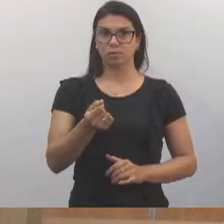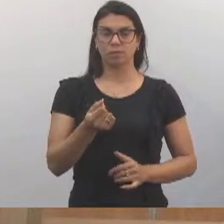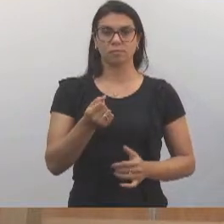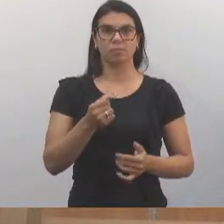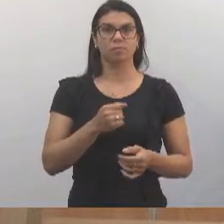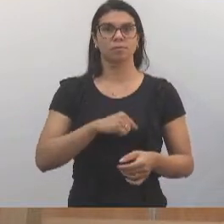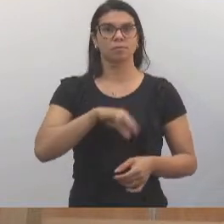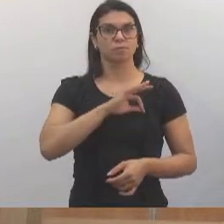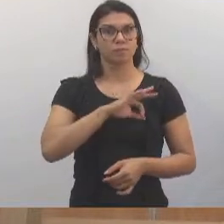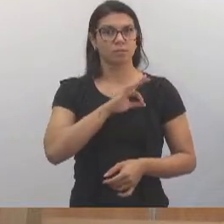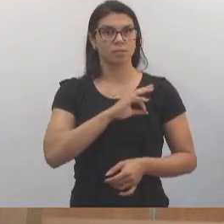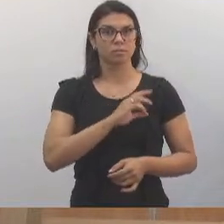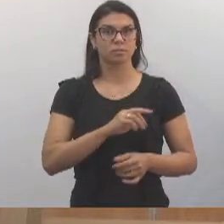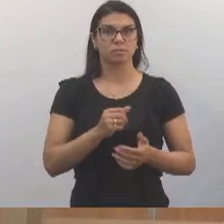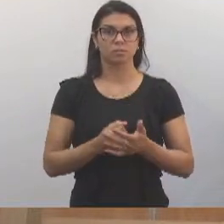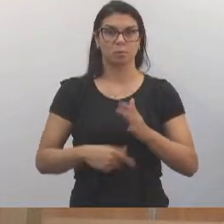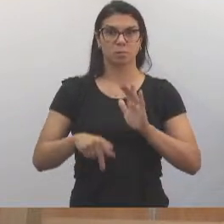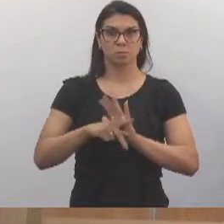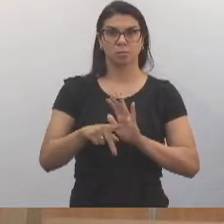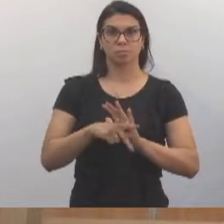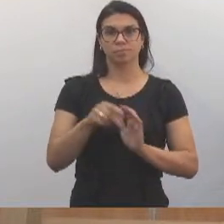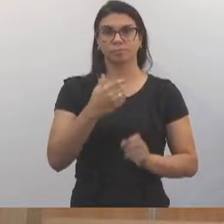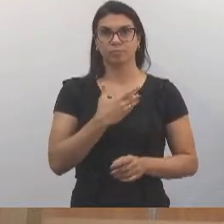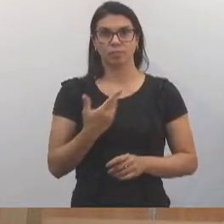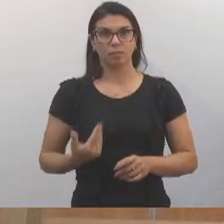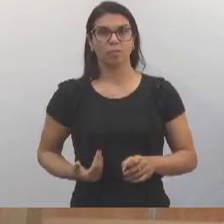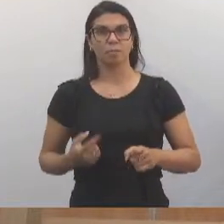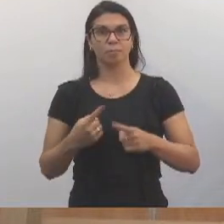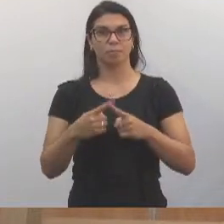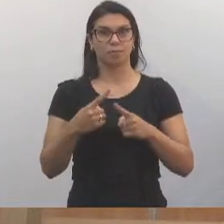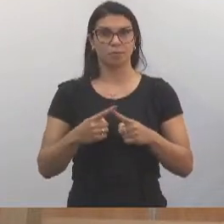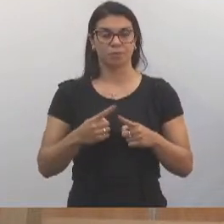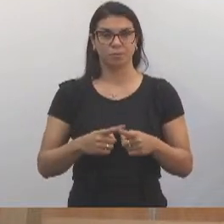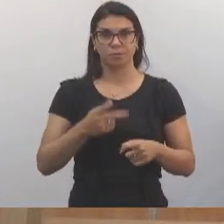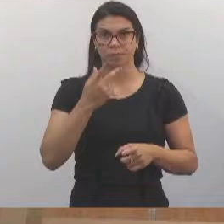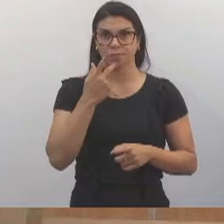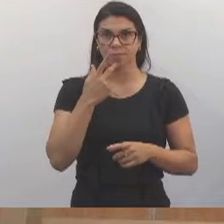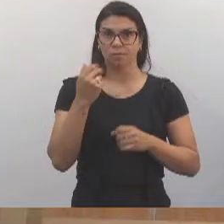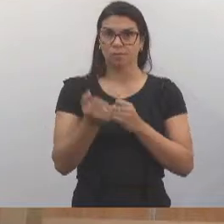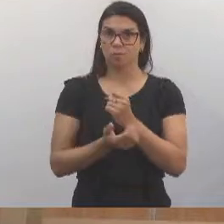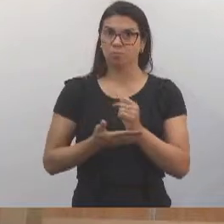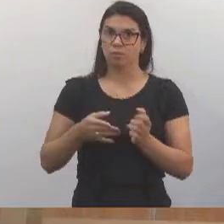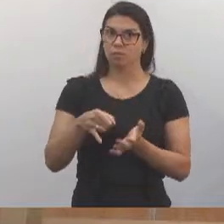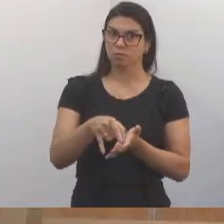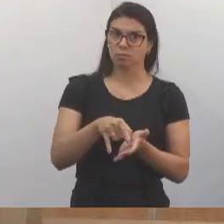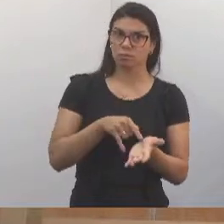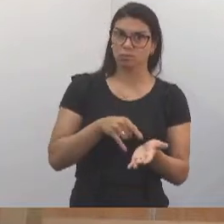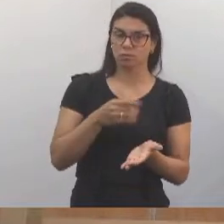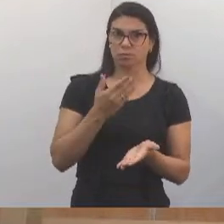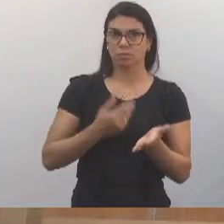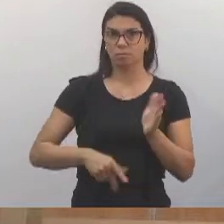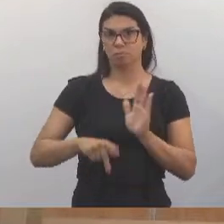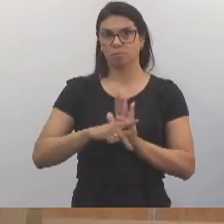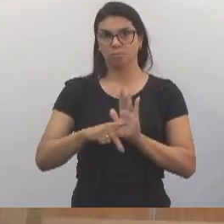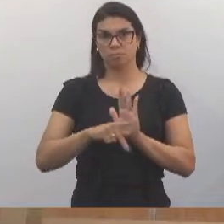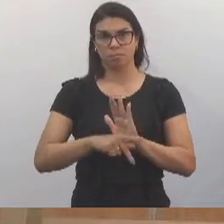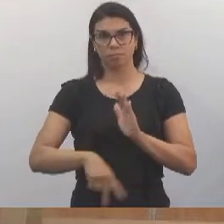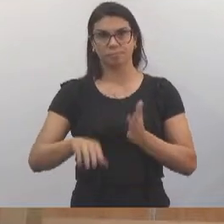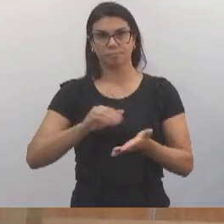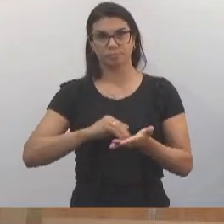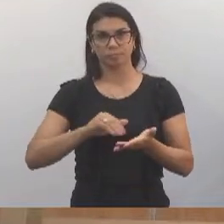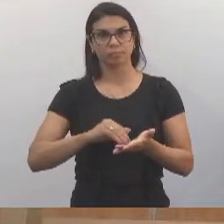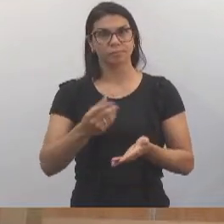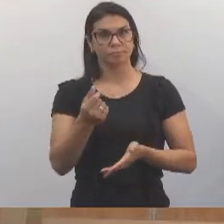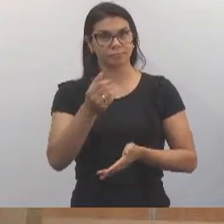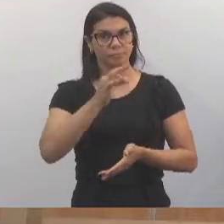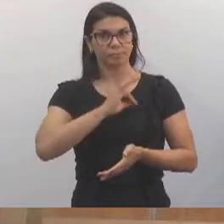públicas. E falo isso com propriedade, com base nos documentos da própria Secretaria de Finanças.